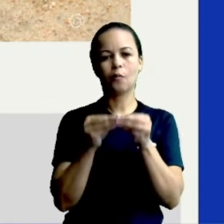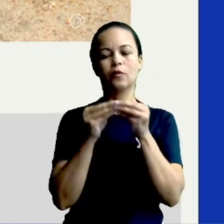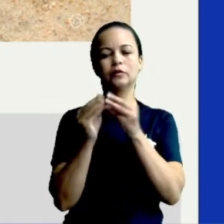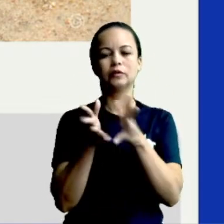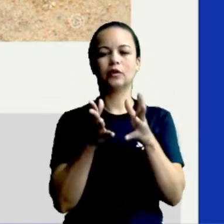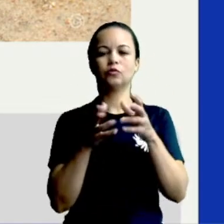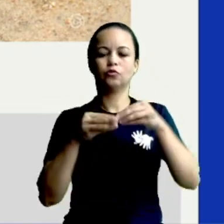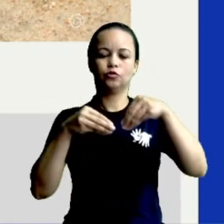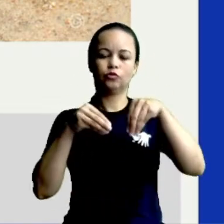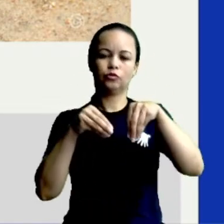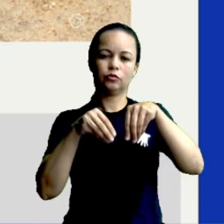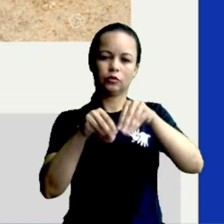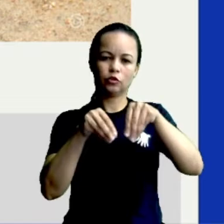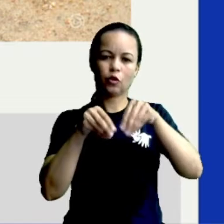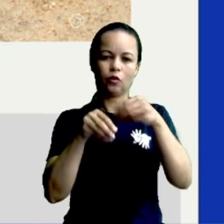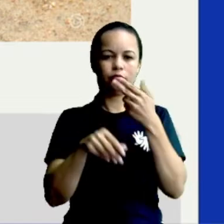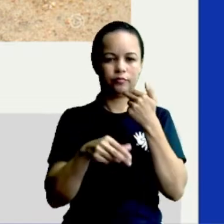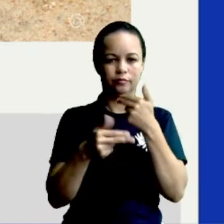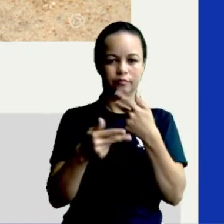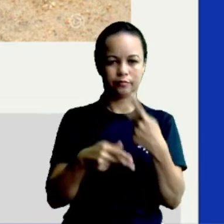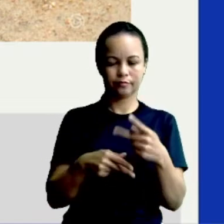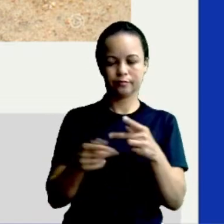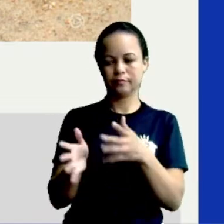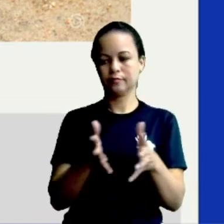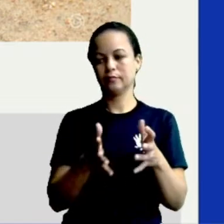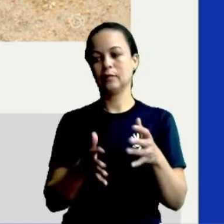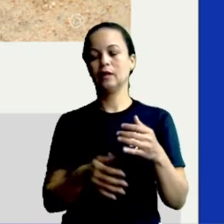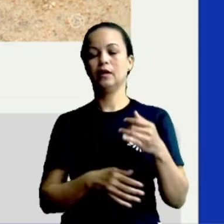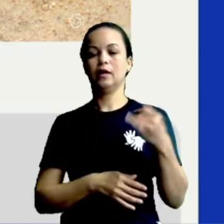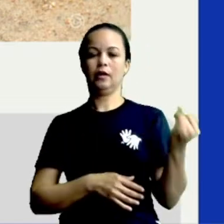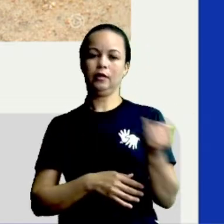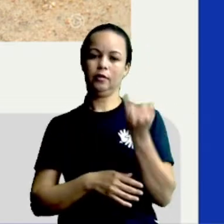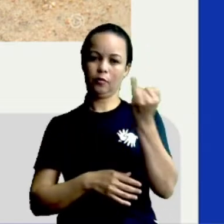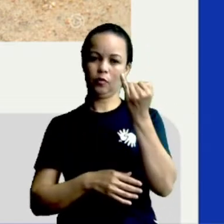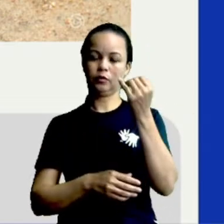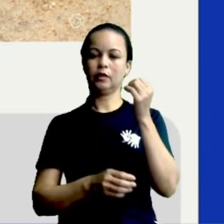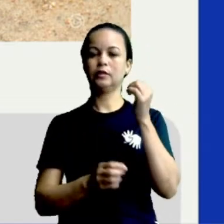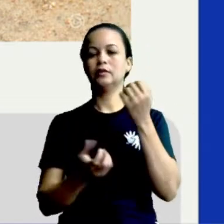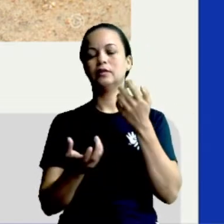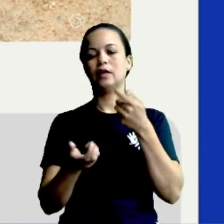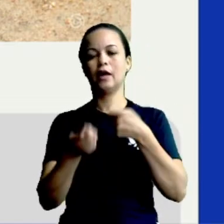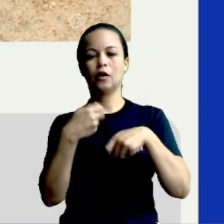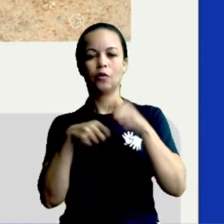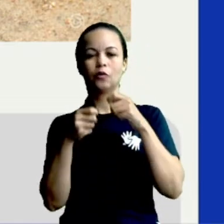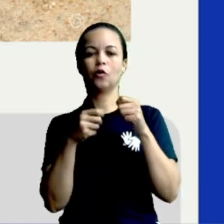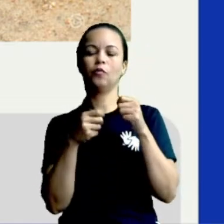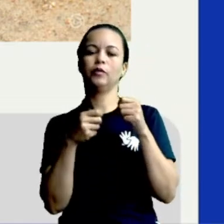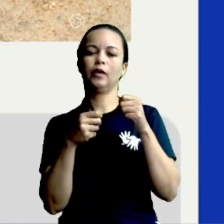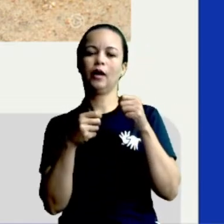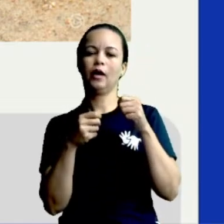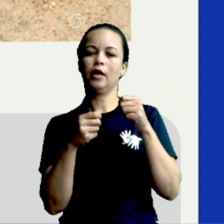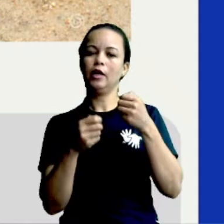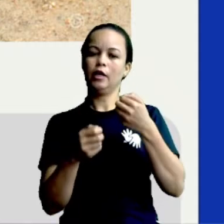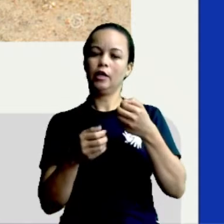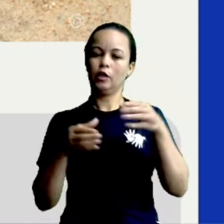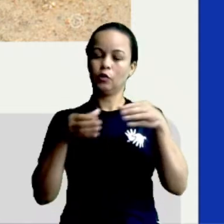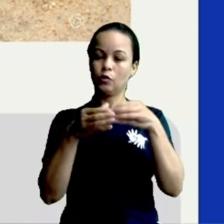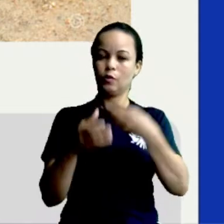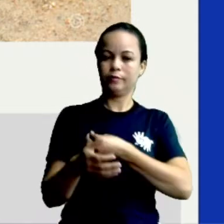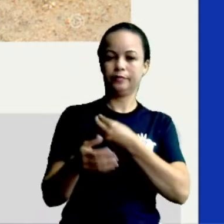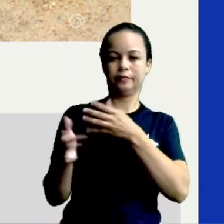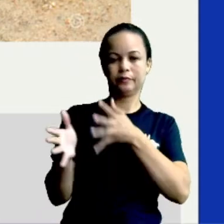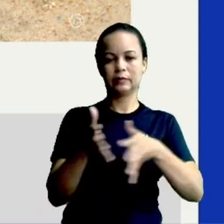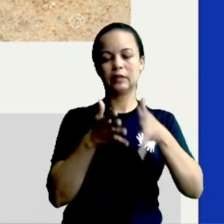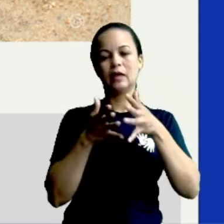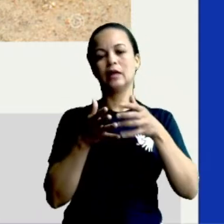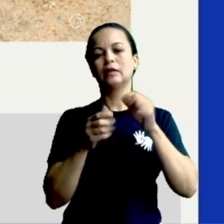ao solo. E aí a grande importância econômica e ambiental das minhocas, por exemplo, é na produção